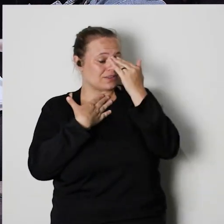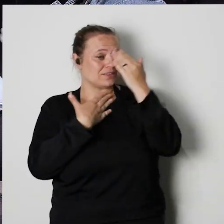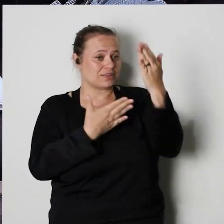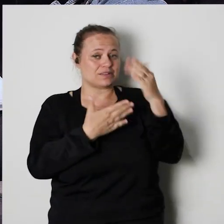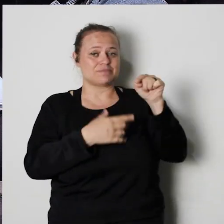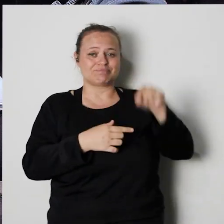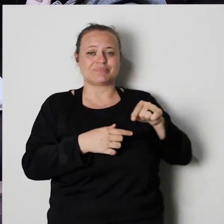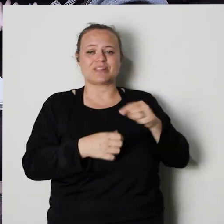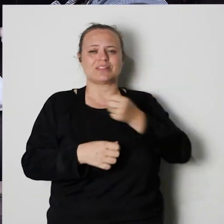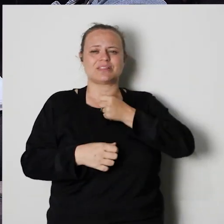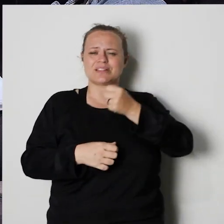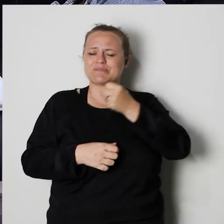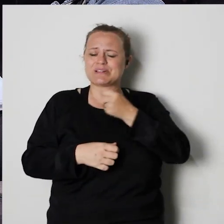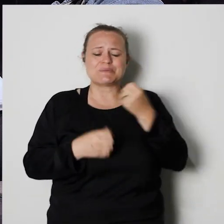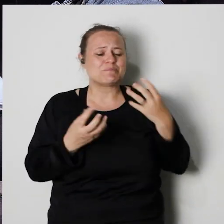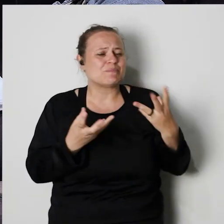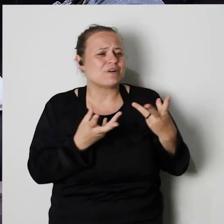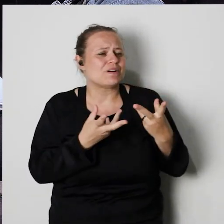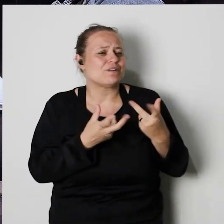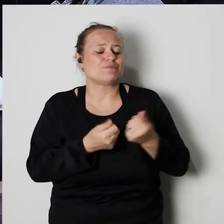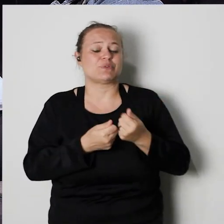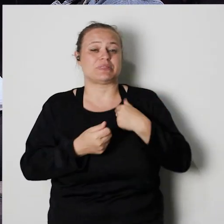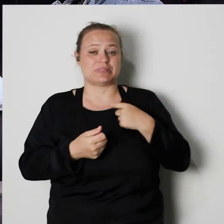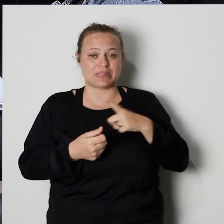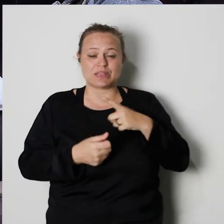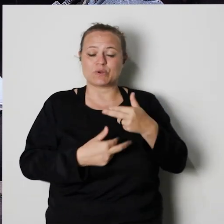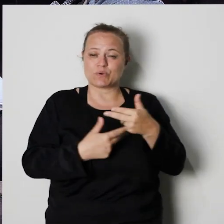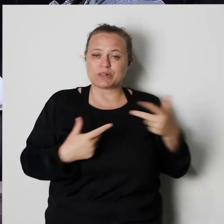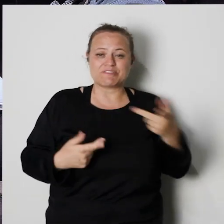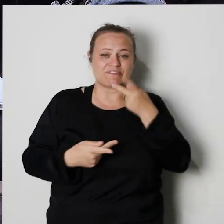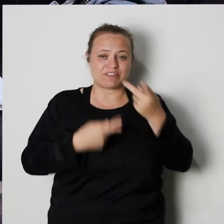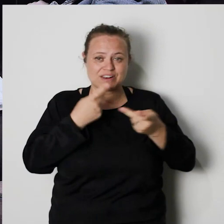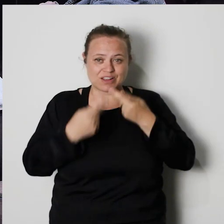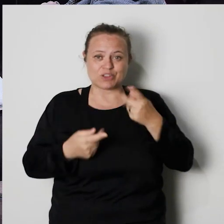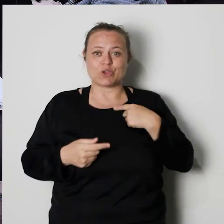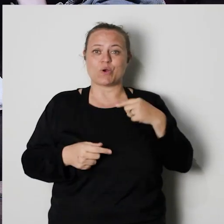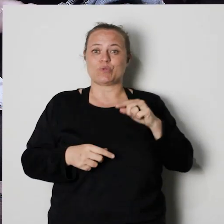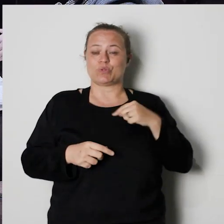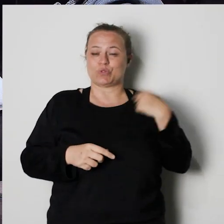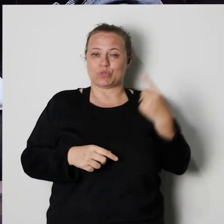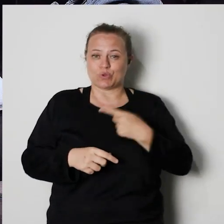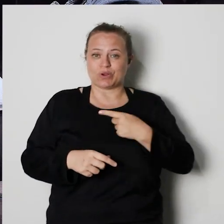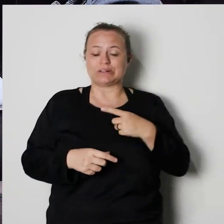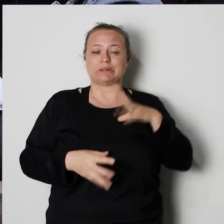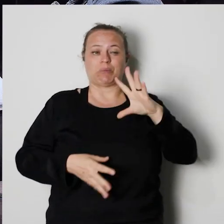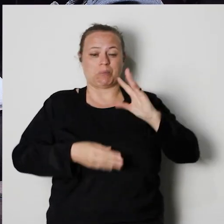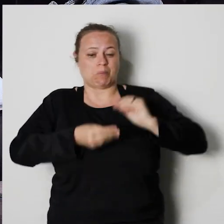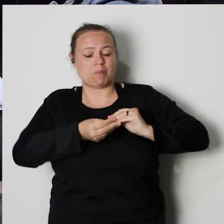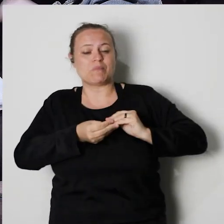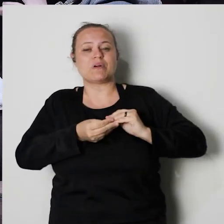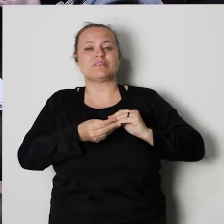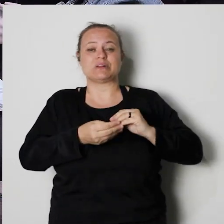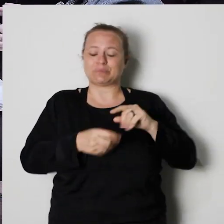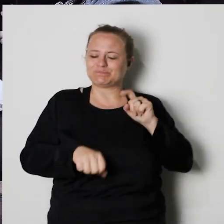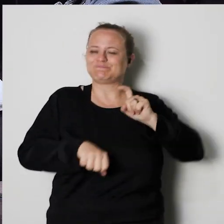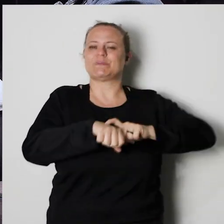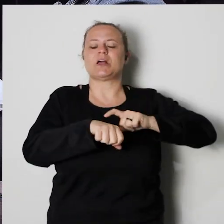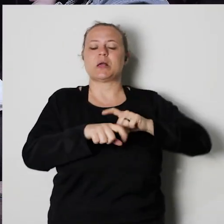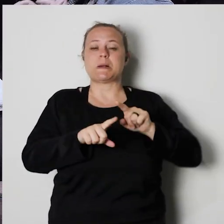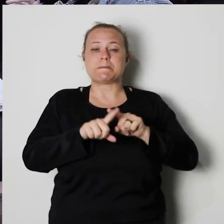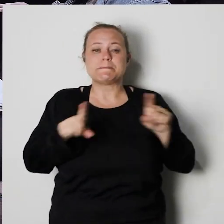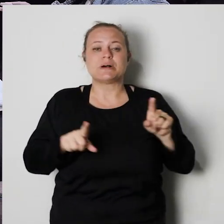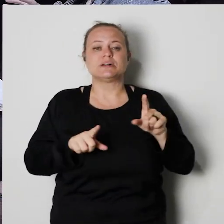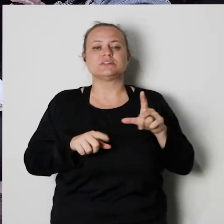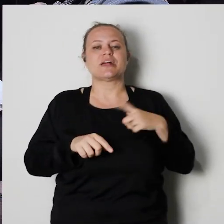nesse processo, né? E enfim, queria te agradecer, uma entrevista riquíssima, assim, acho que tem muita coisa para falar e olha que a